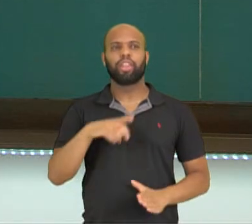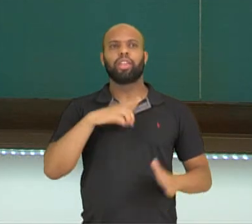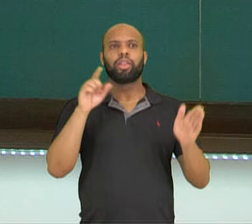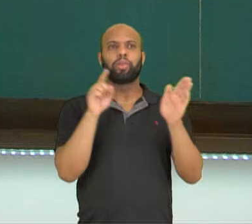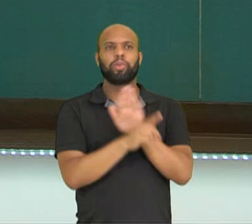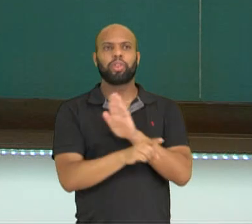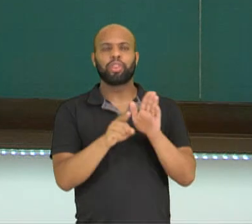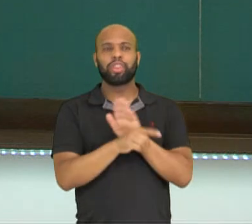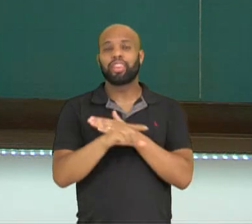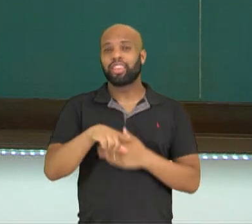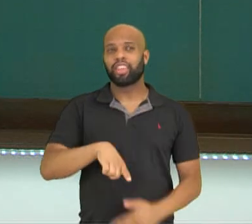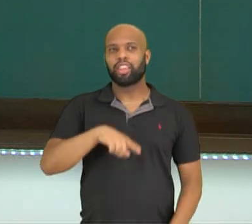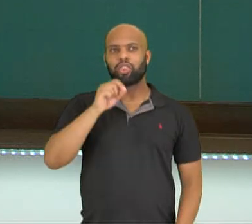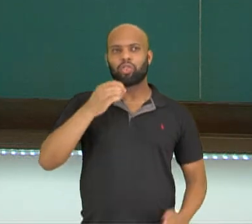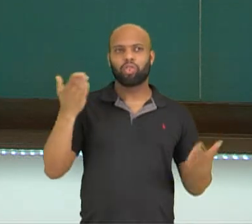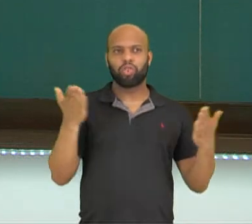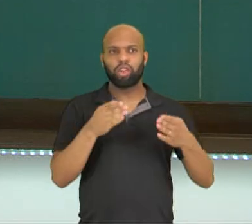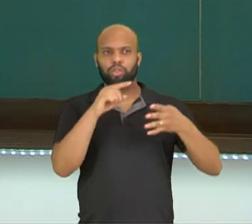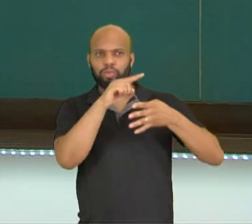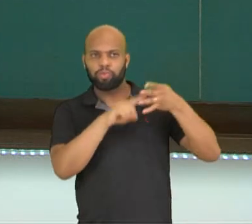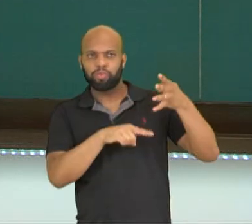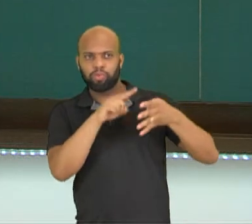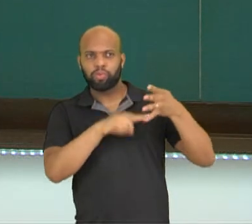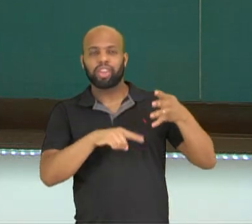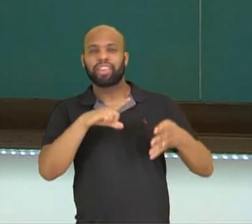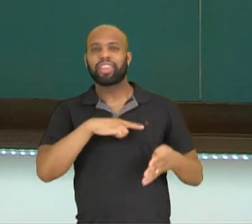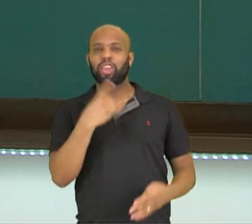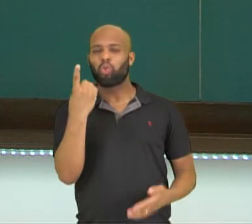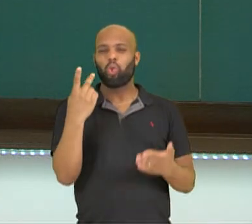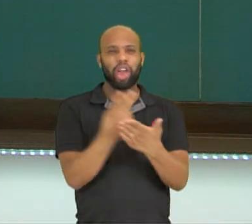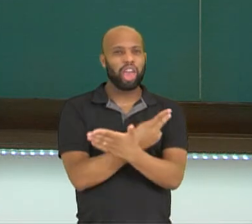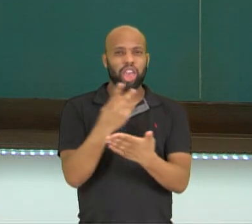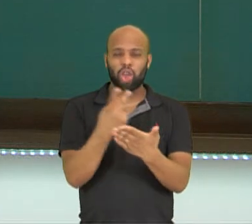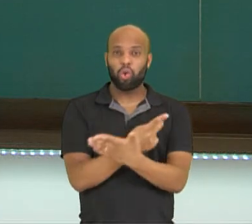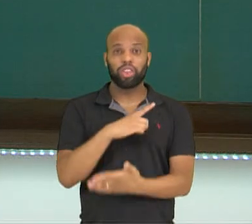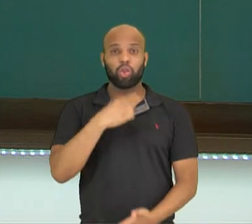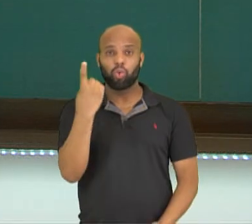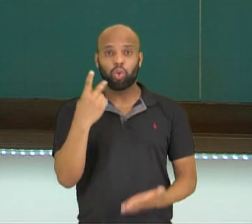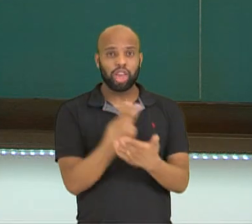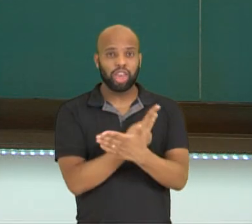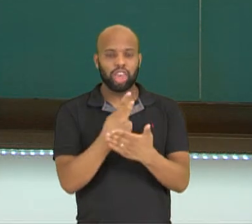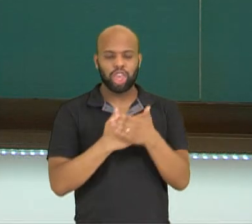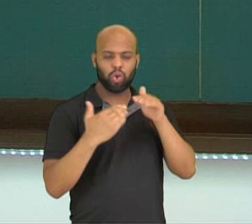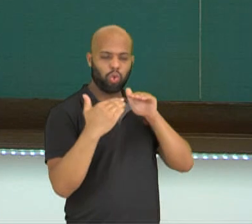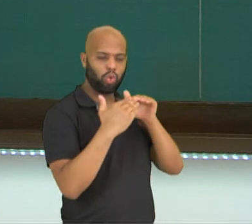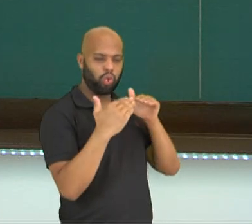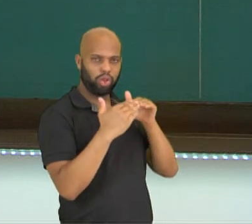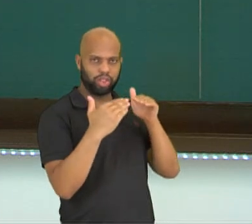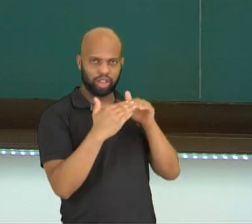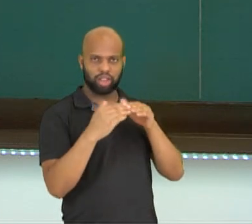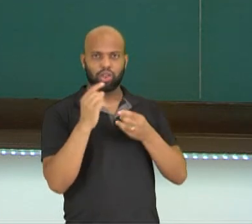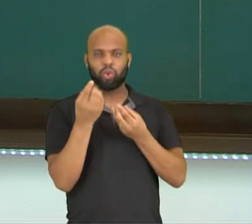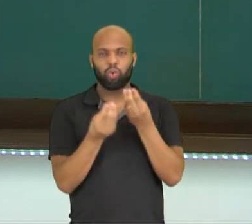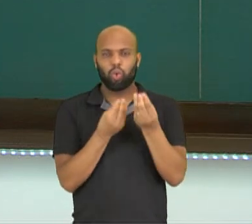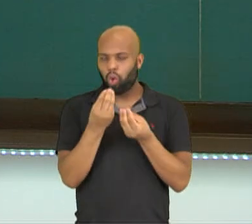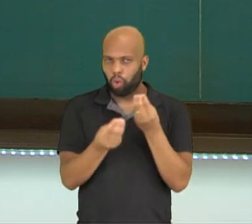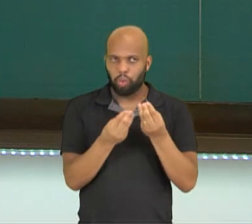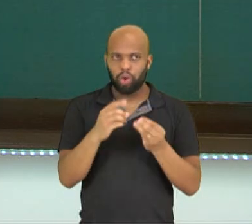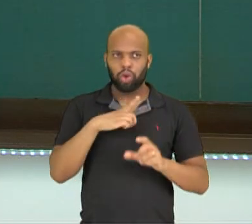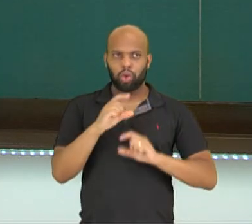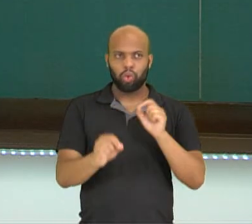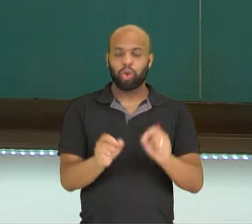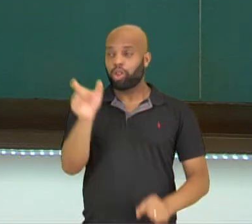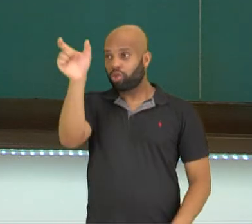Olha lá, assinale a alternativa que apresenta um erro de concordância. Lembrem-se, concordância é